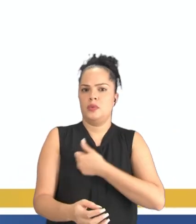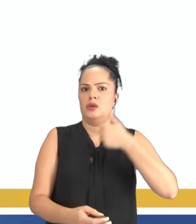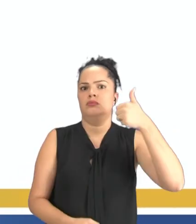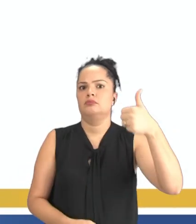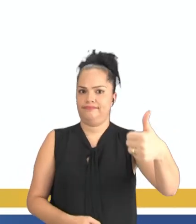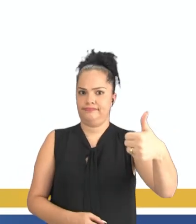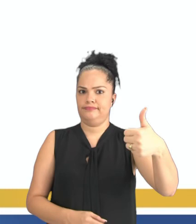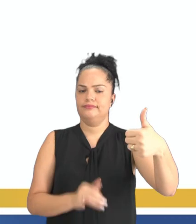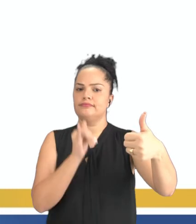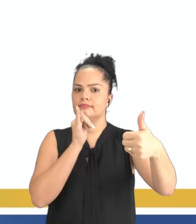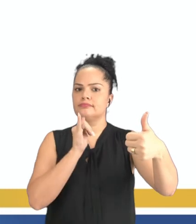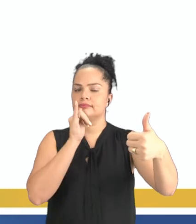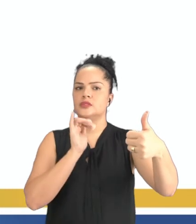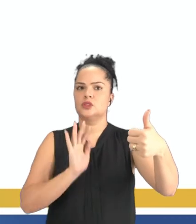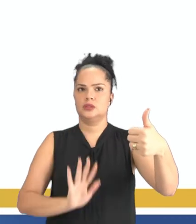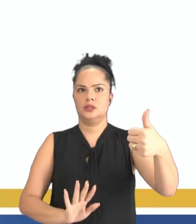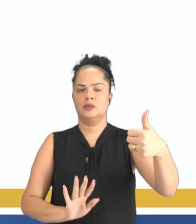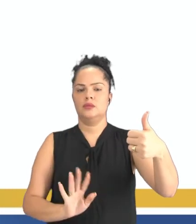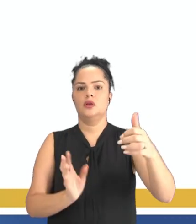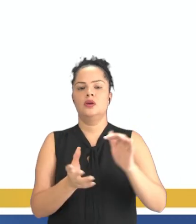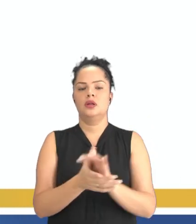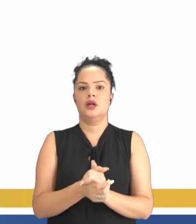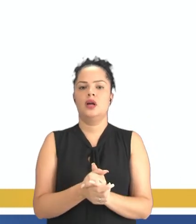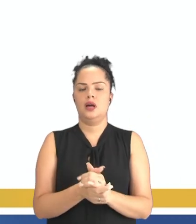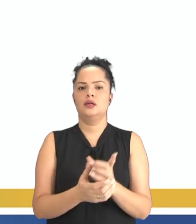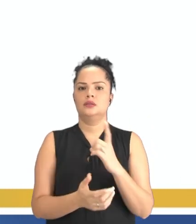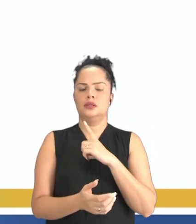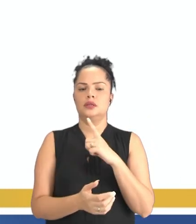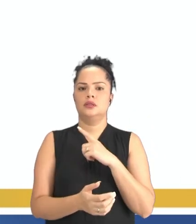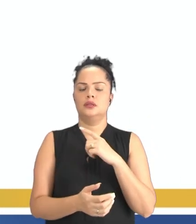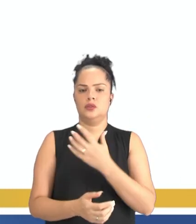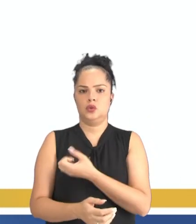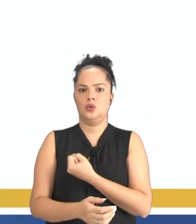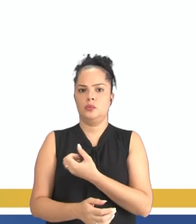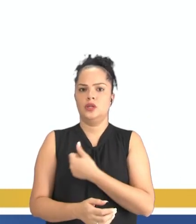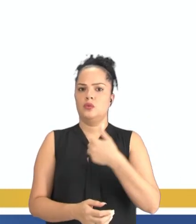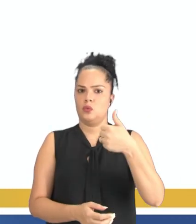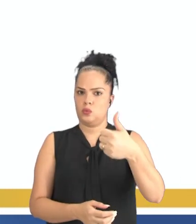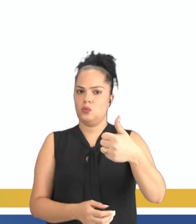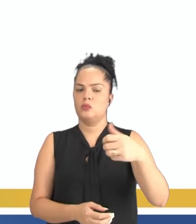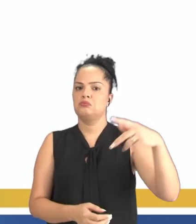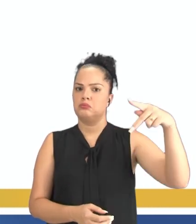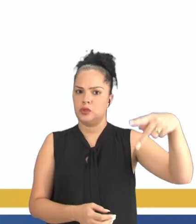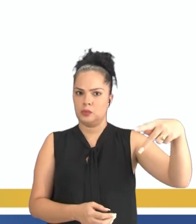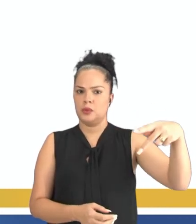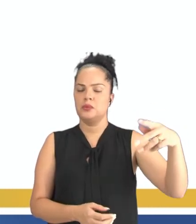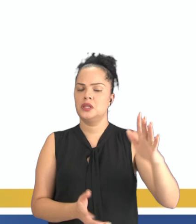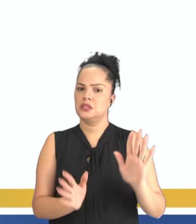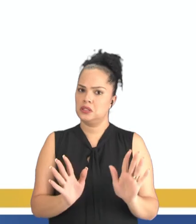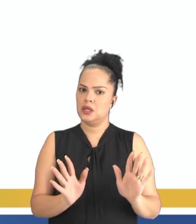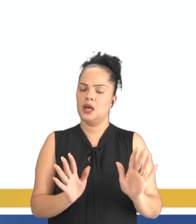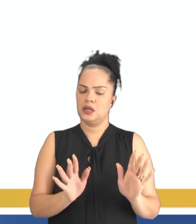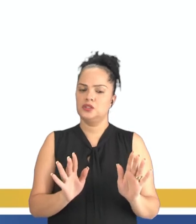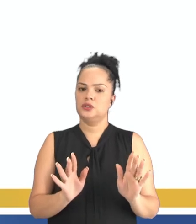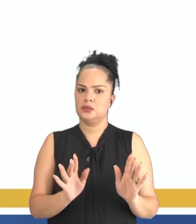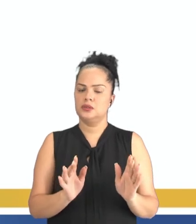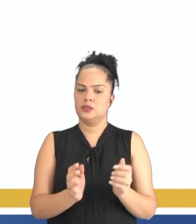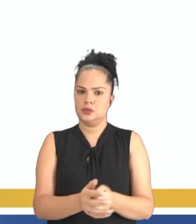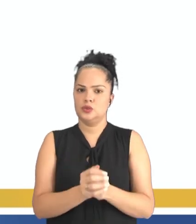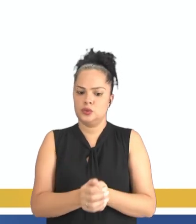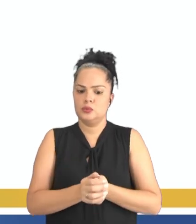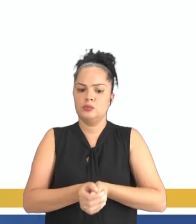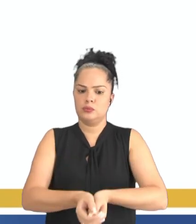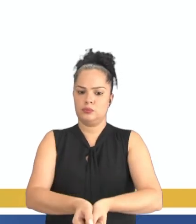1. Esse evento tem um elemento, que é o número 1. Então, a probabilidade de acontecer o número 1 vai ser a probabilidade de